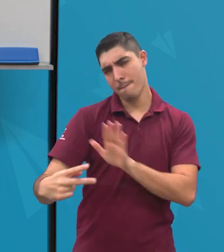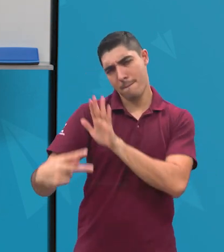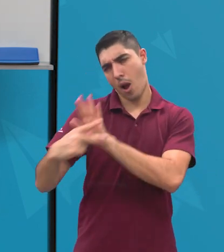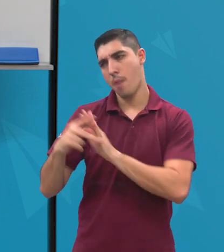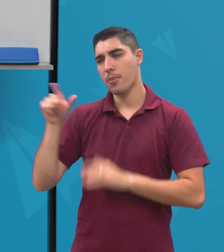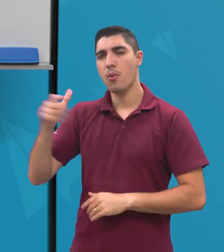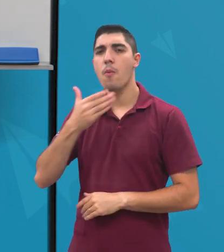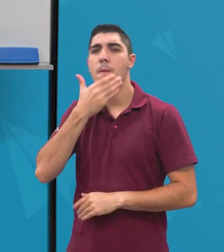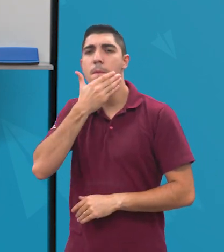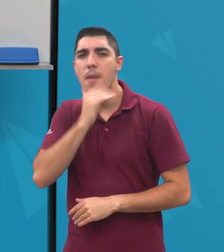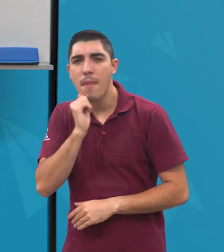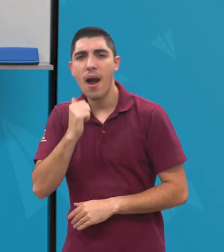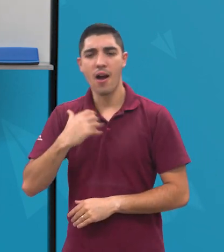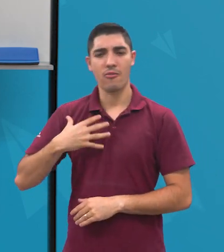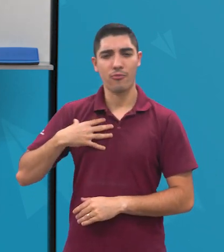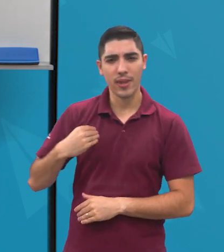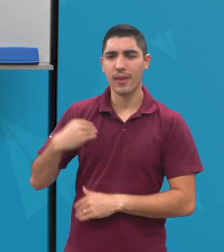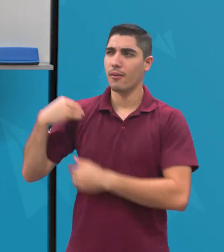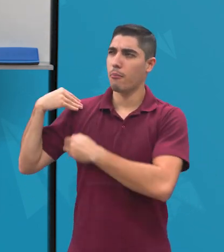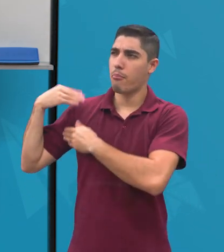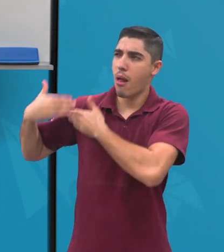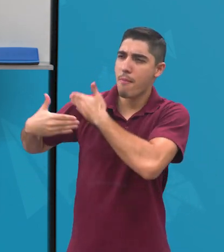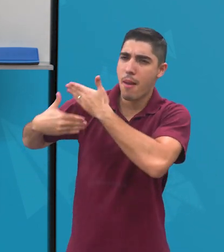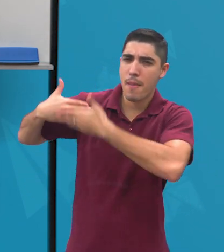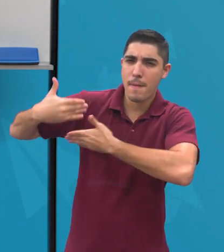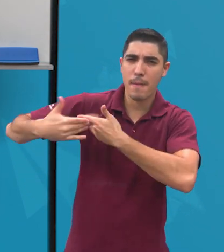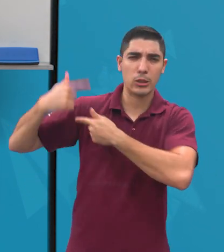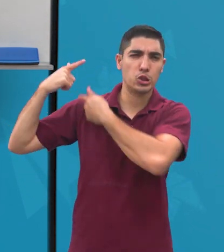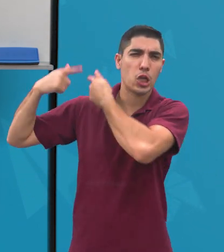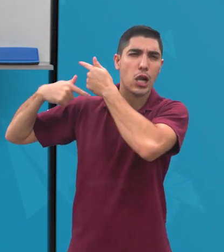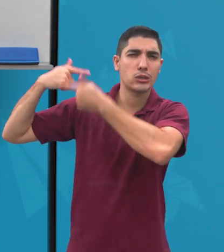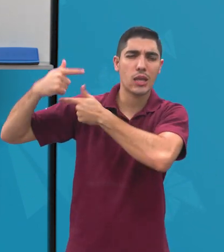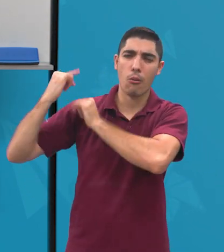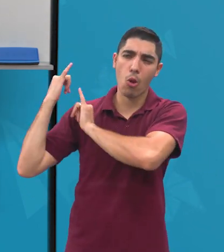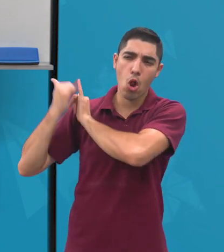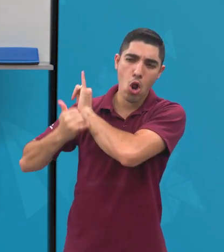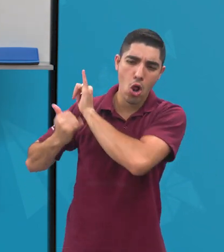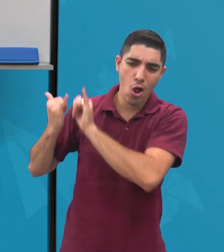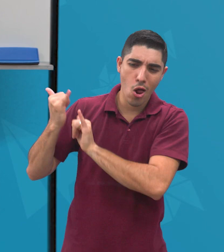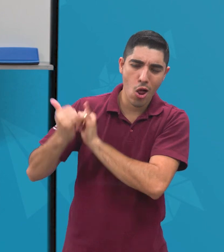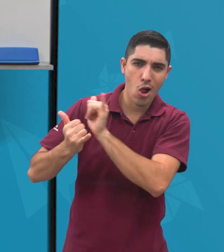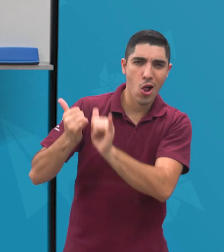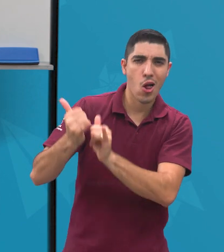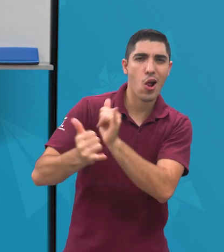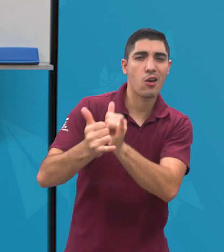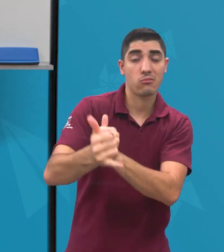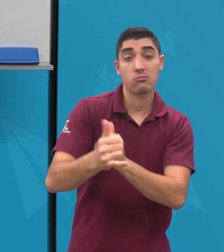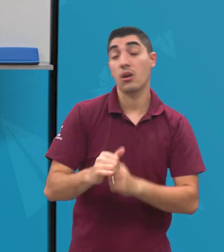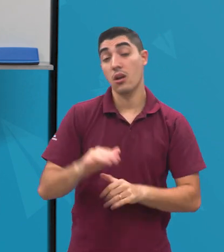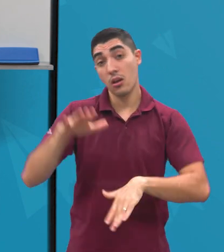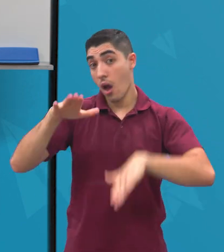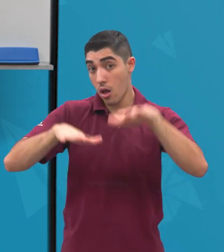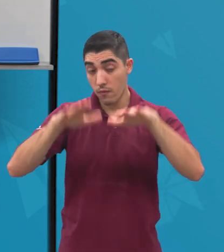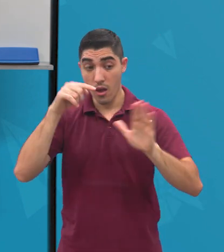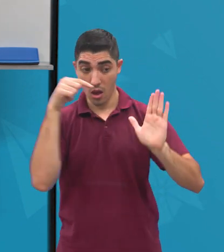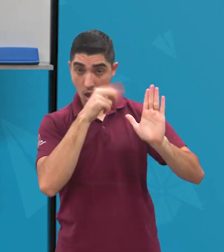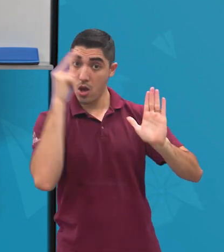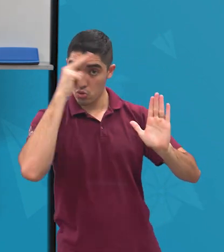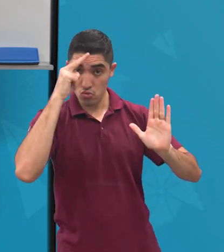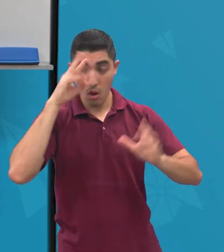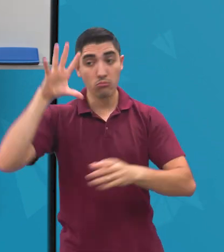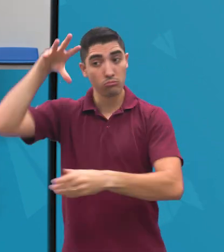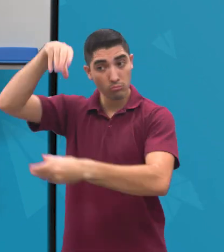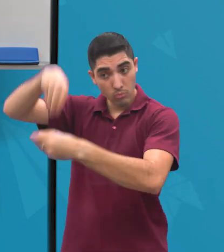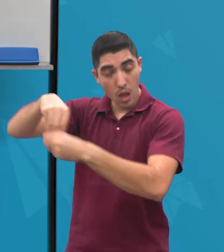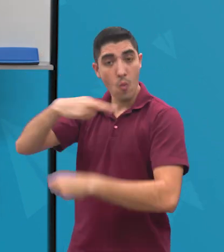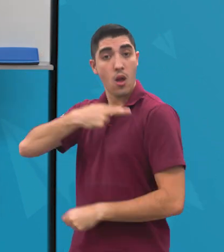filho, ela é contada em algumas comunidades, em momentos de solenidade religiosa, isso